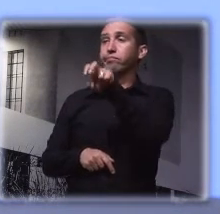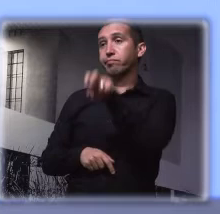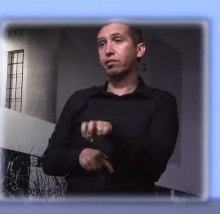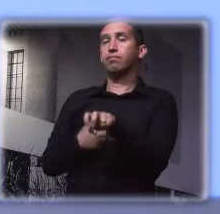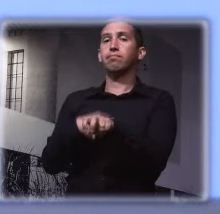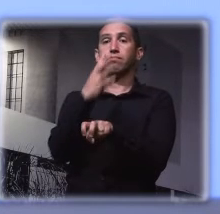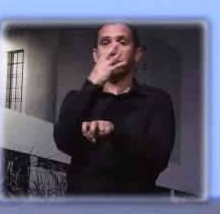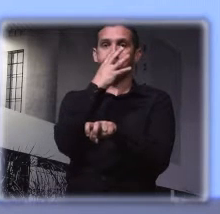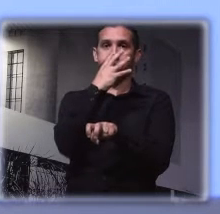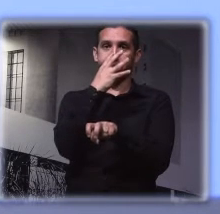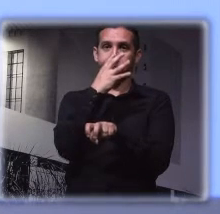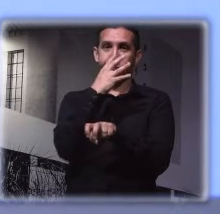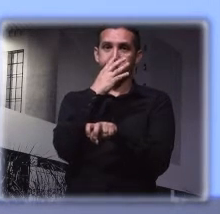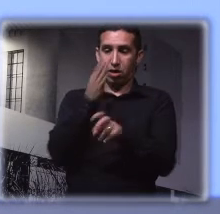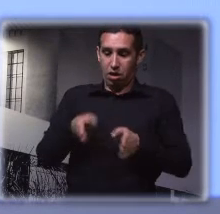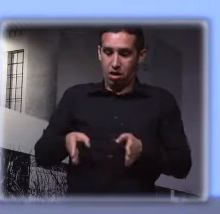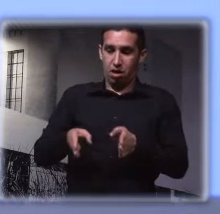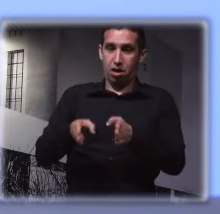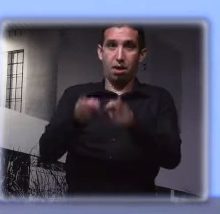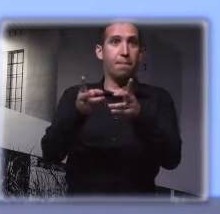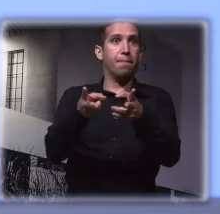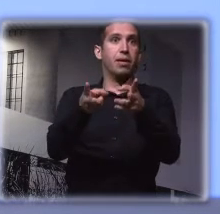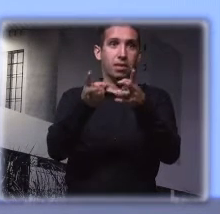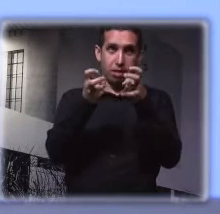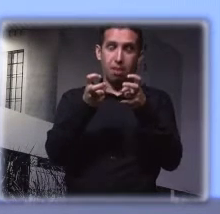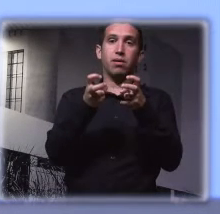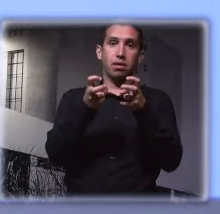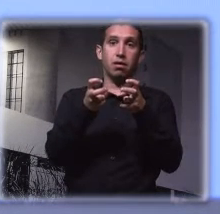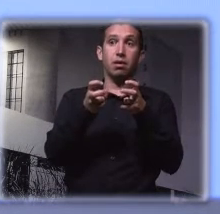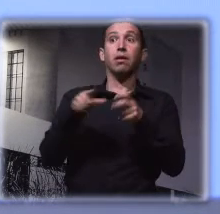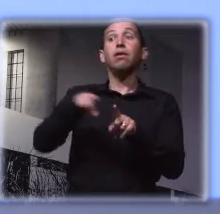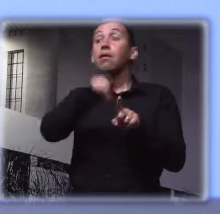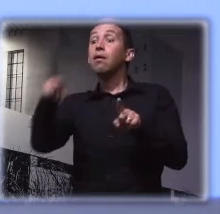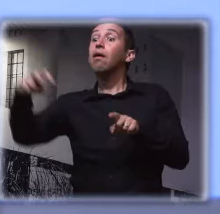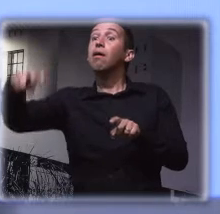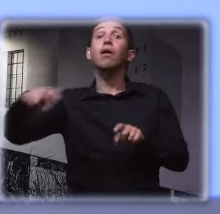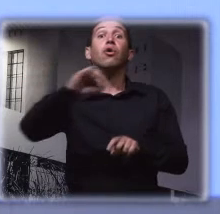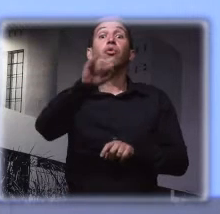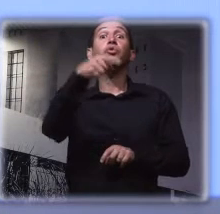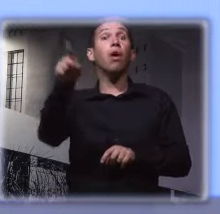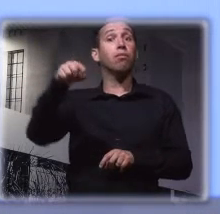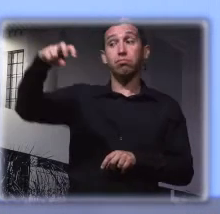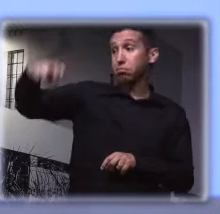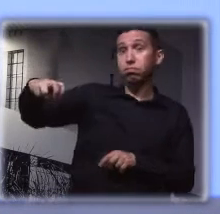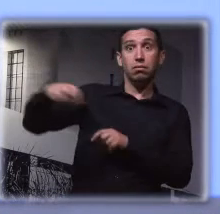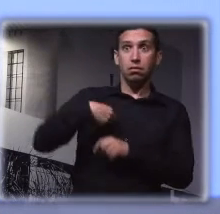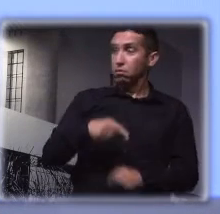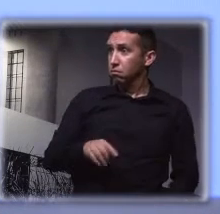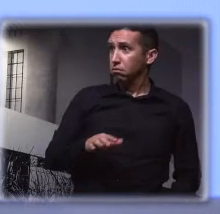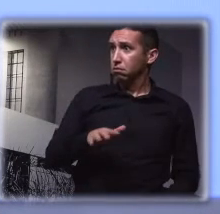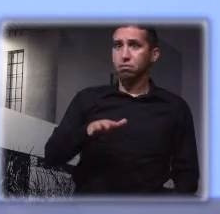audiência e no corredor ela percebe que também está o João esperando a audiência. E ela fica